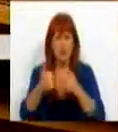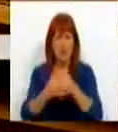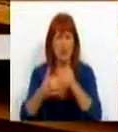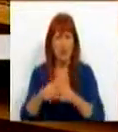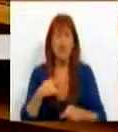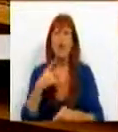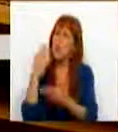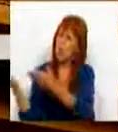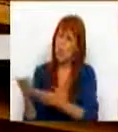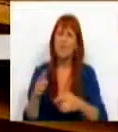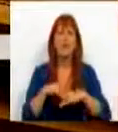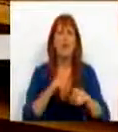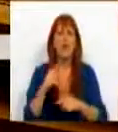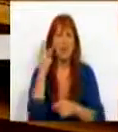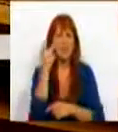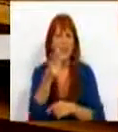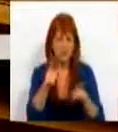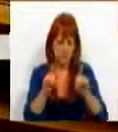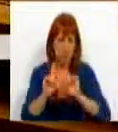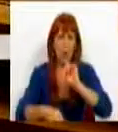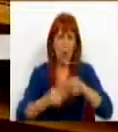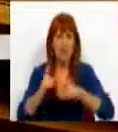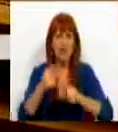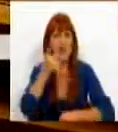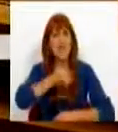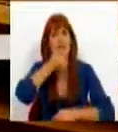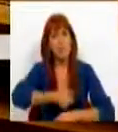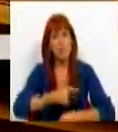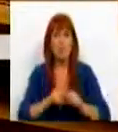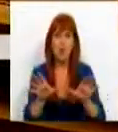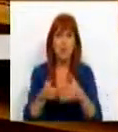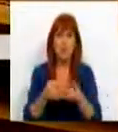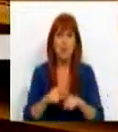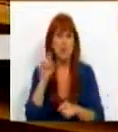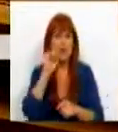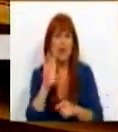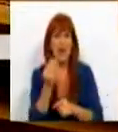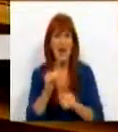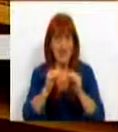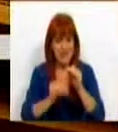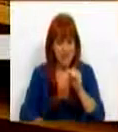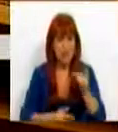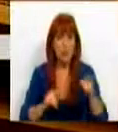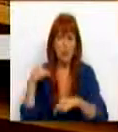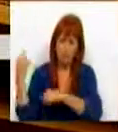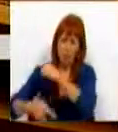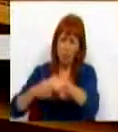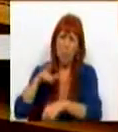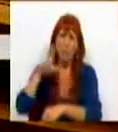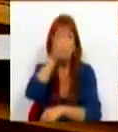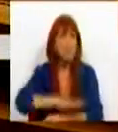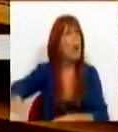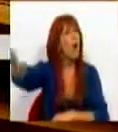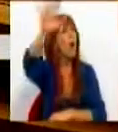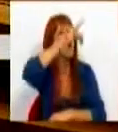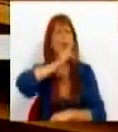Eu convidava-vos a fazer uma visita para aquilo que tem sido a experiência das comissões de proteção de menores ao longo de todo o país e